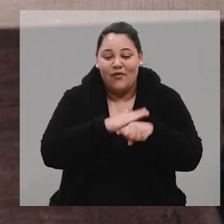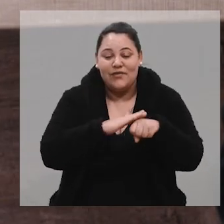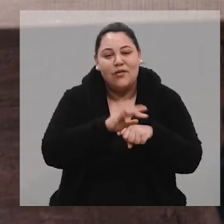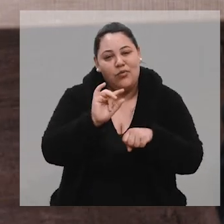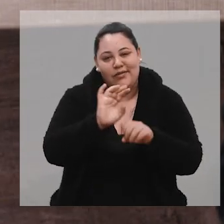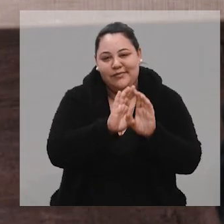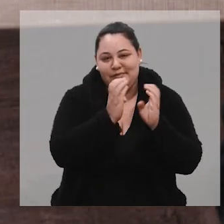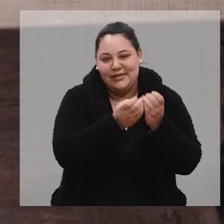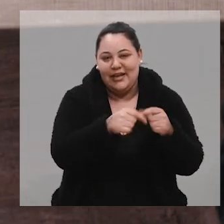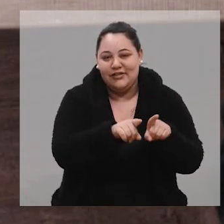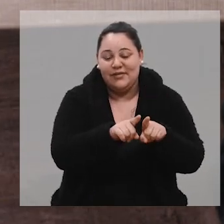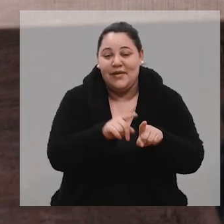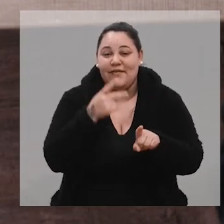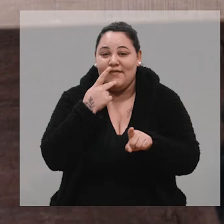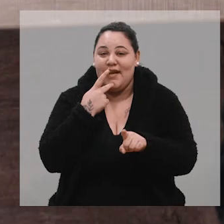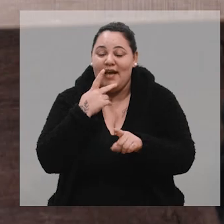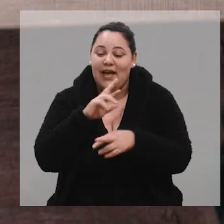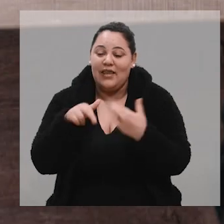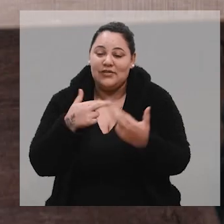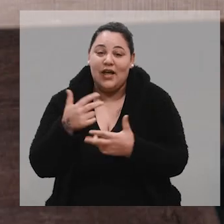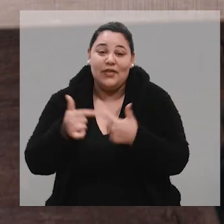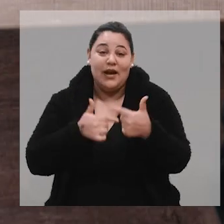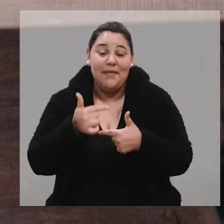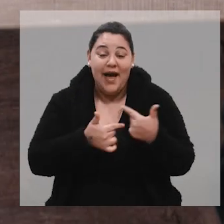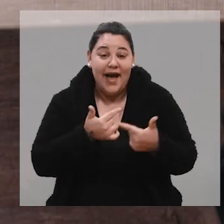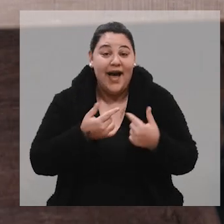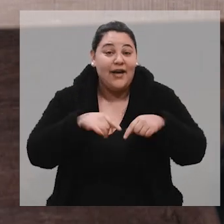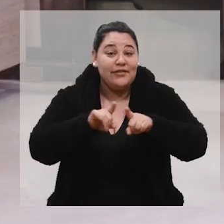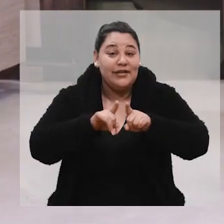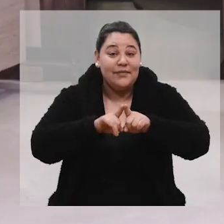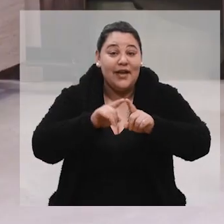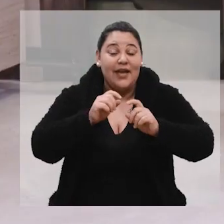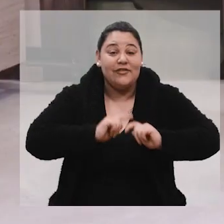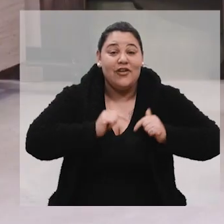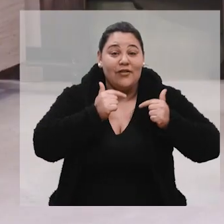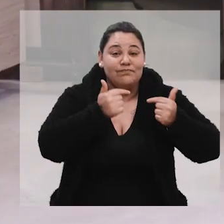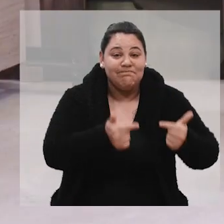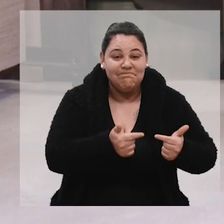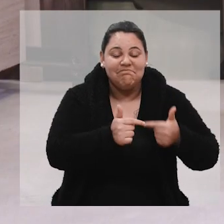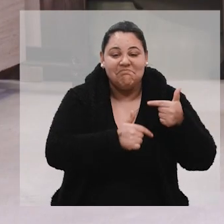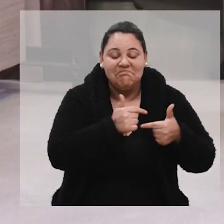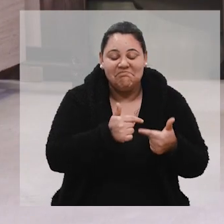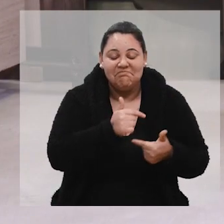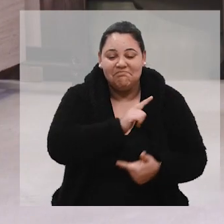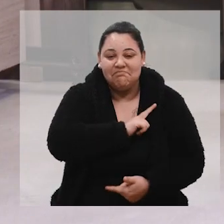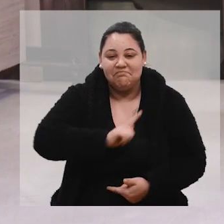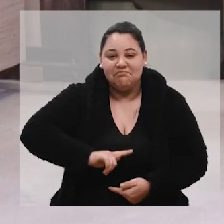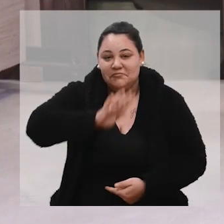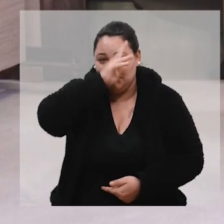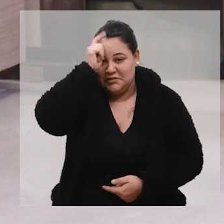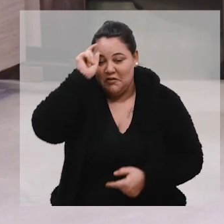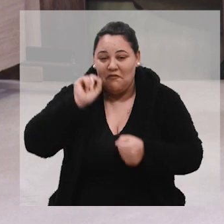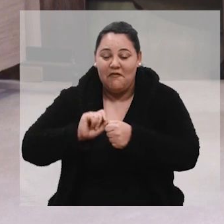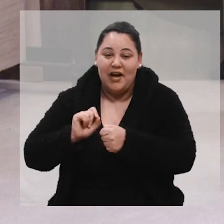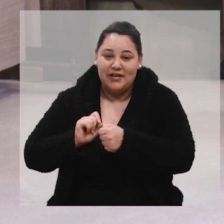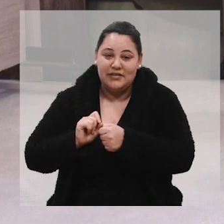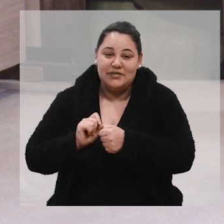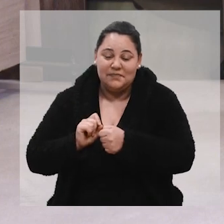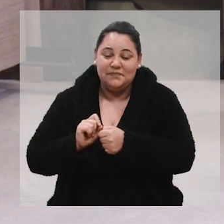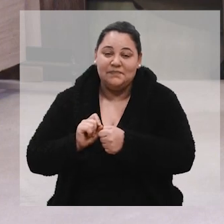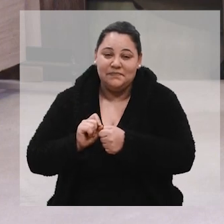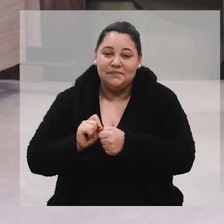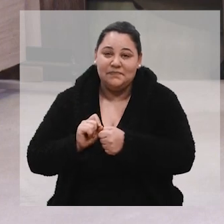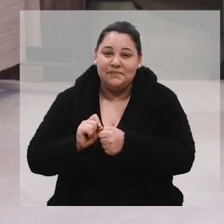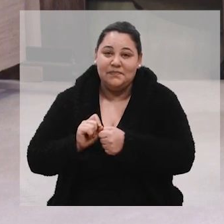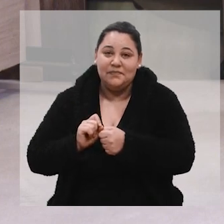nossa comunidade, falar a respeito do nosso trabalho e também de ações que o nosso governo municipal tem realizado em prol